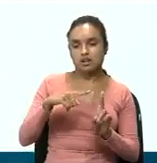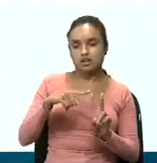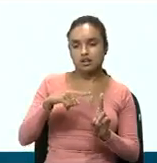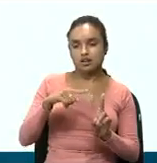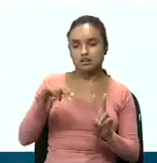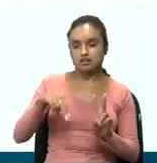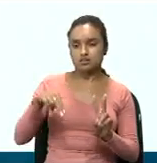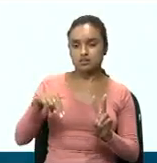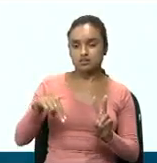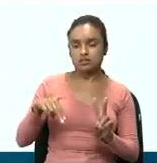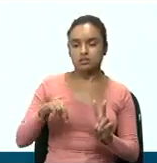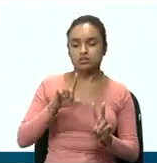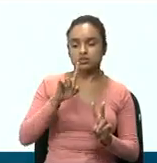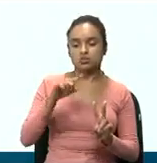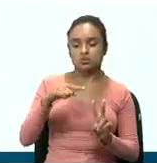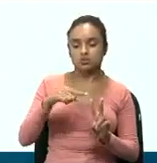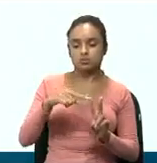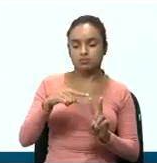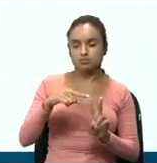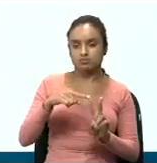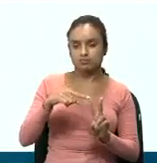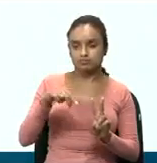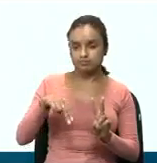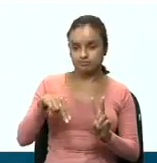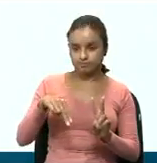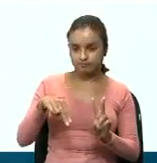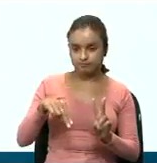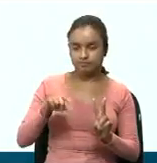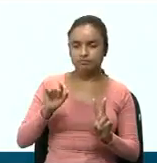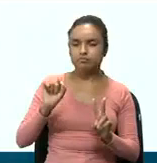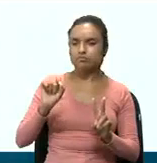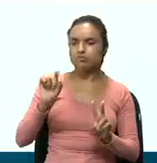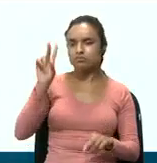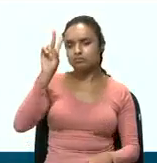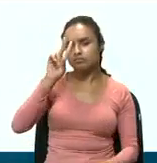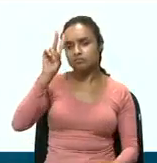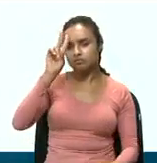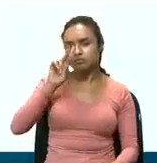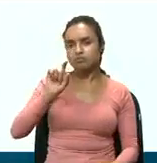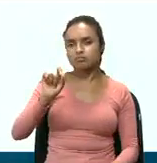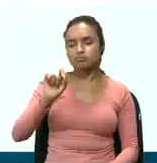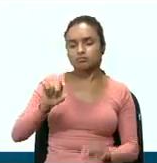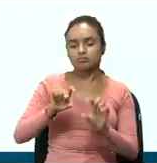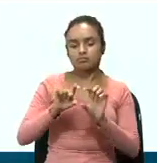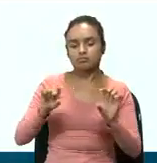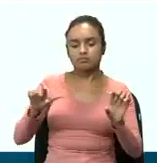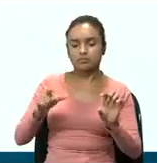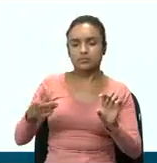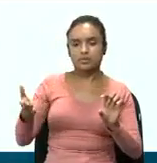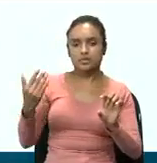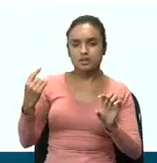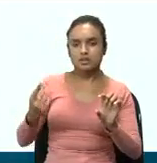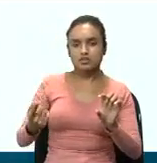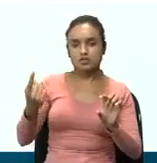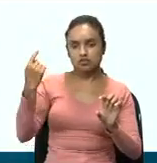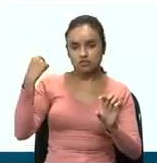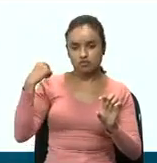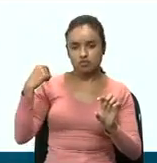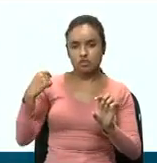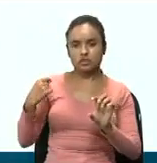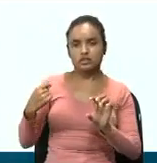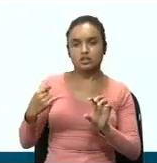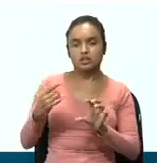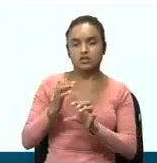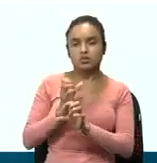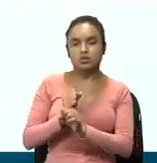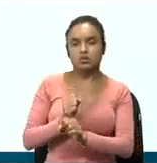que nós vimos anteriormente a respeito dessa série aqui? Nós vimos anteriormente a respeito dessa série.